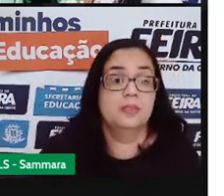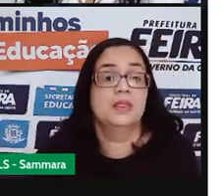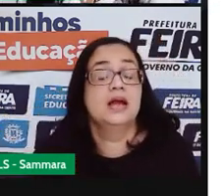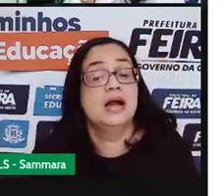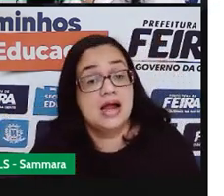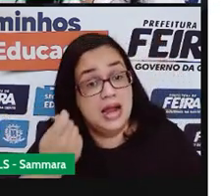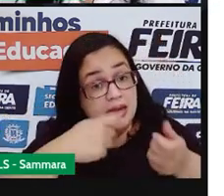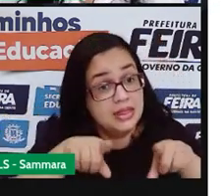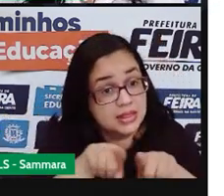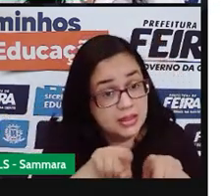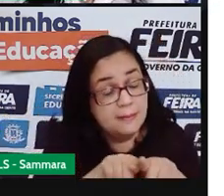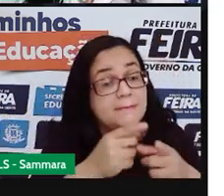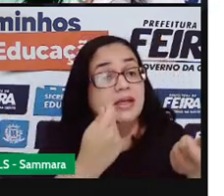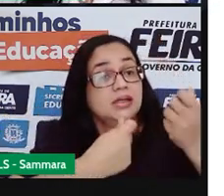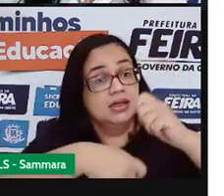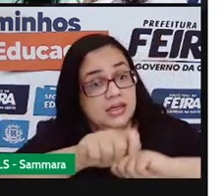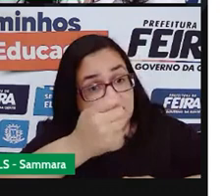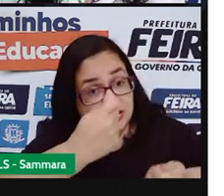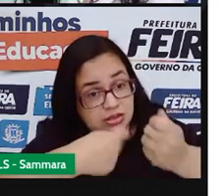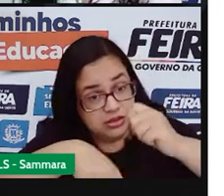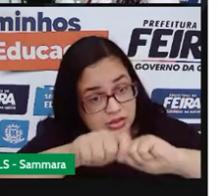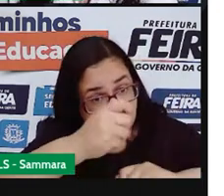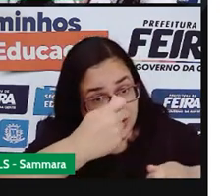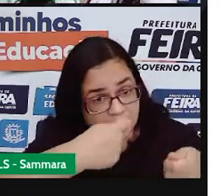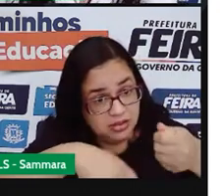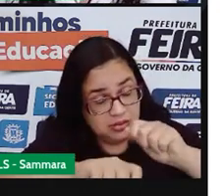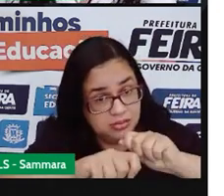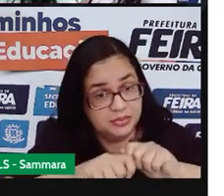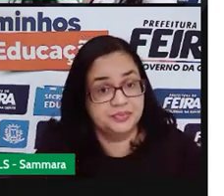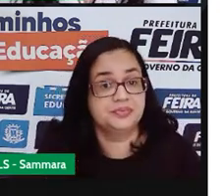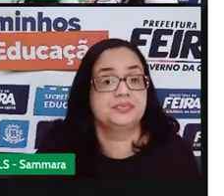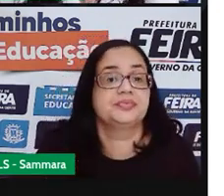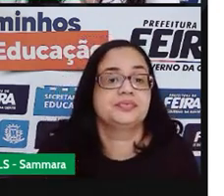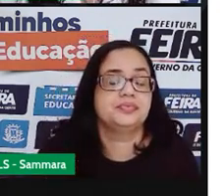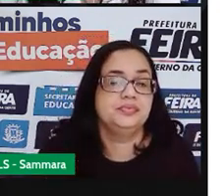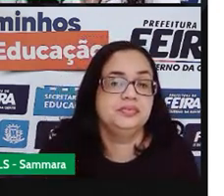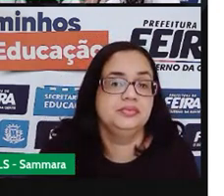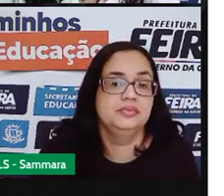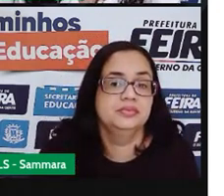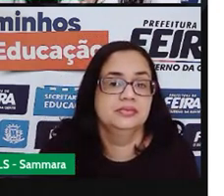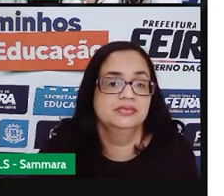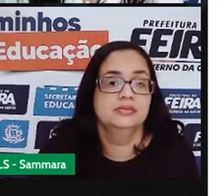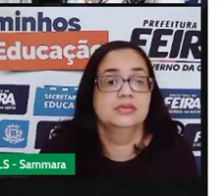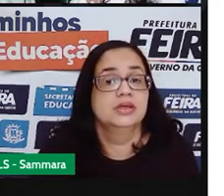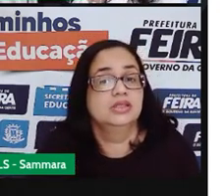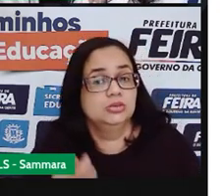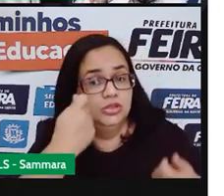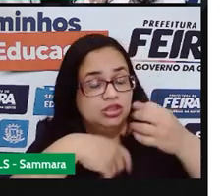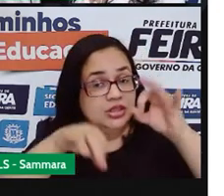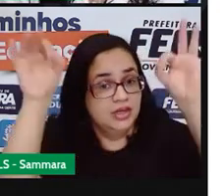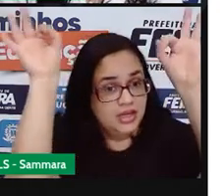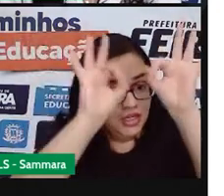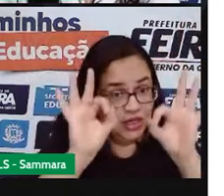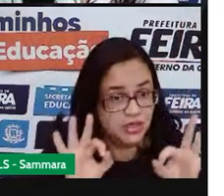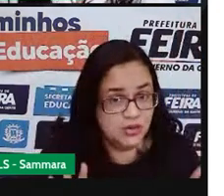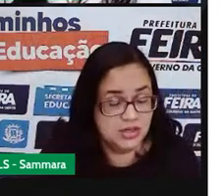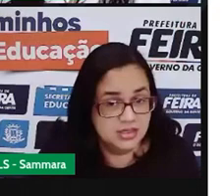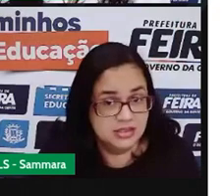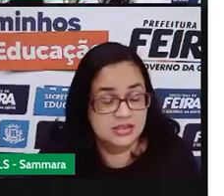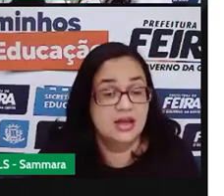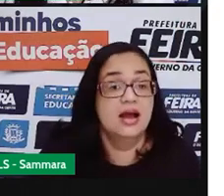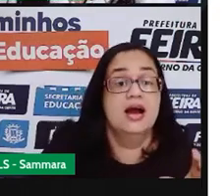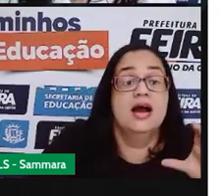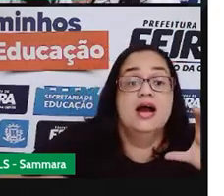E também tem a função e atribuição administrativa. Administrar e